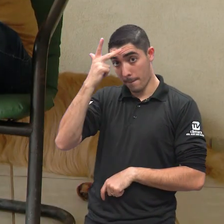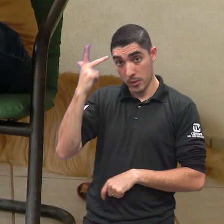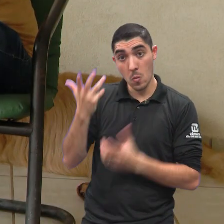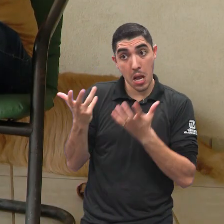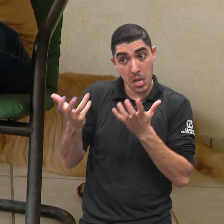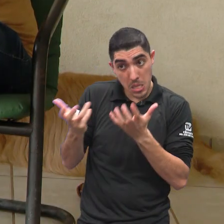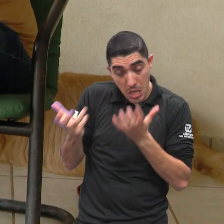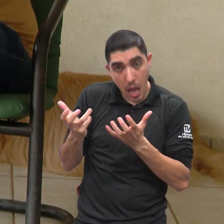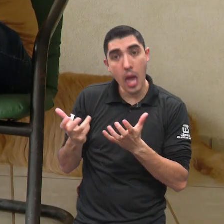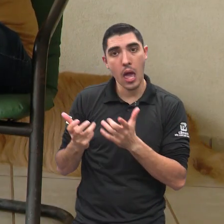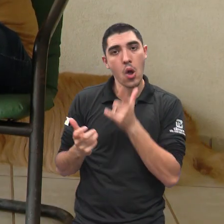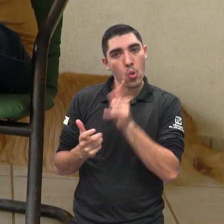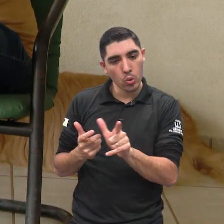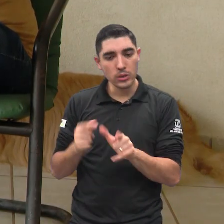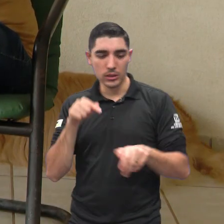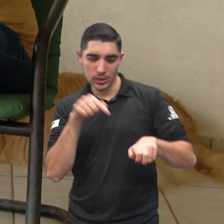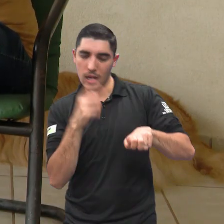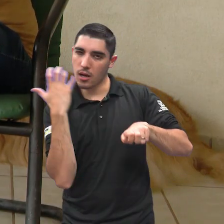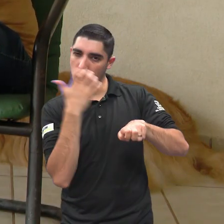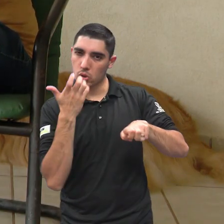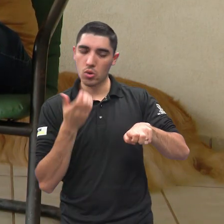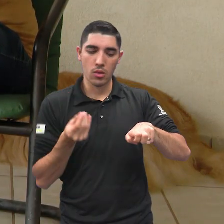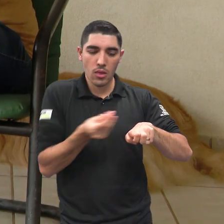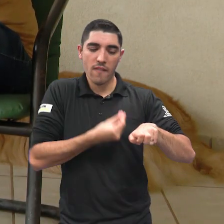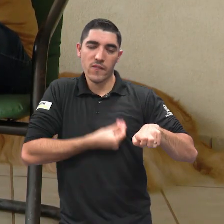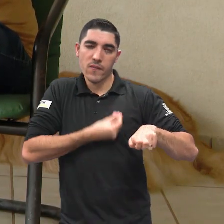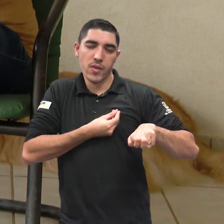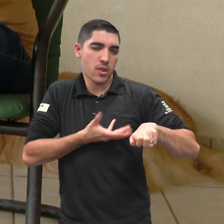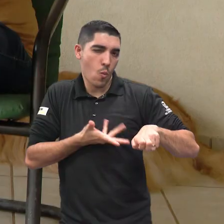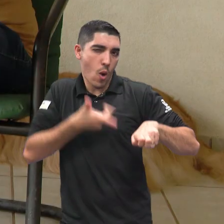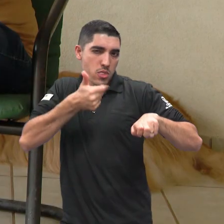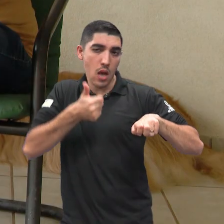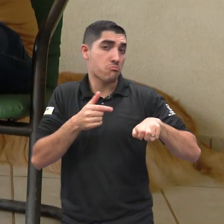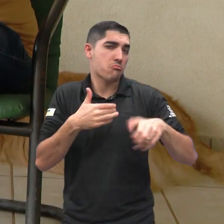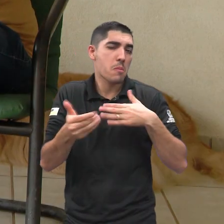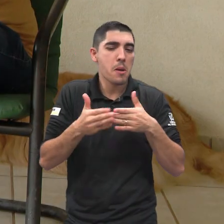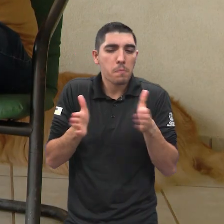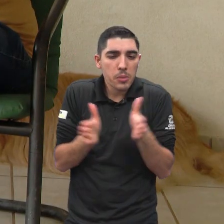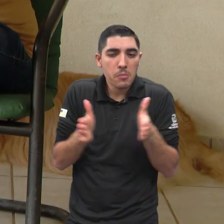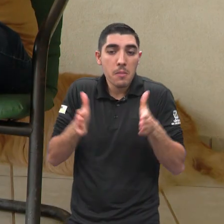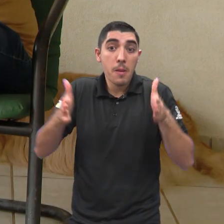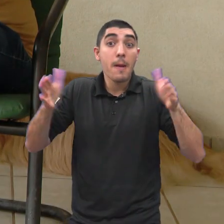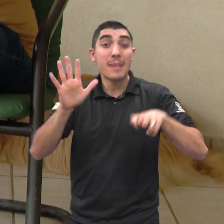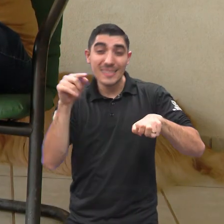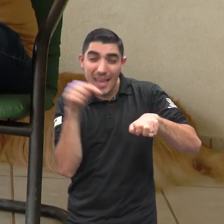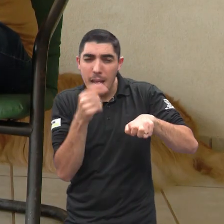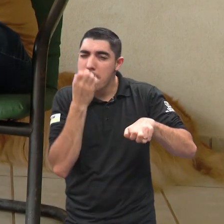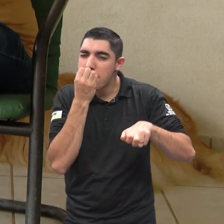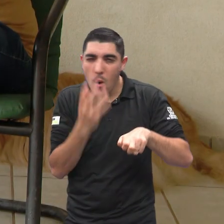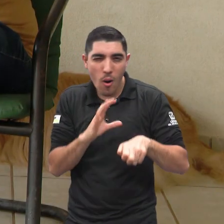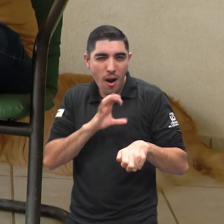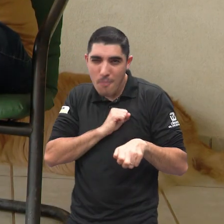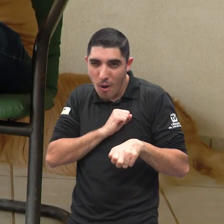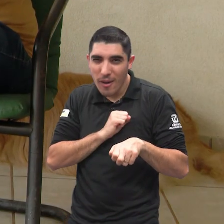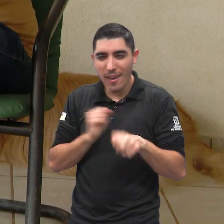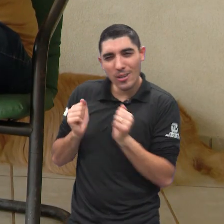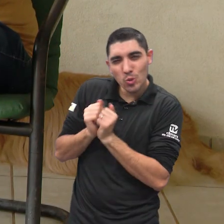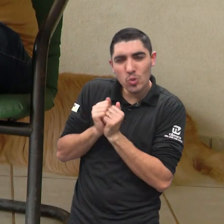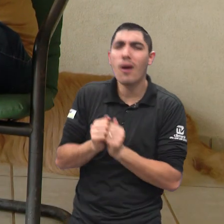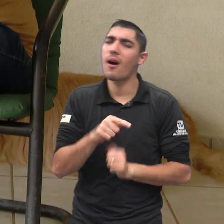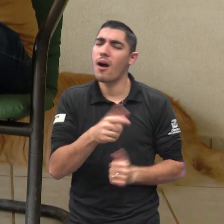oferecer, obviamente, uma qualidade de vida para o animal, e isso independe do porte dele, vai ser uma boa companhia ter um São Bernardo em casa.